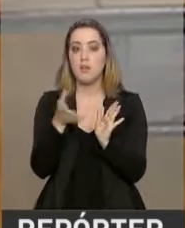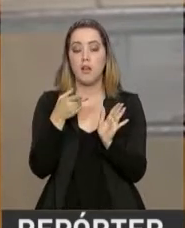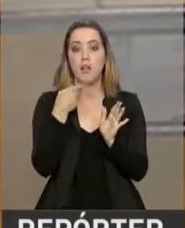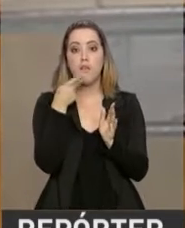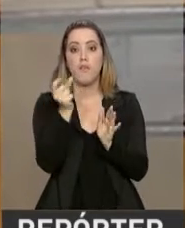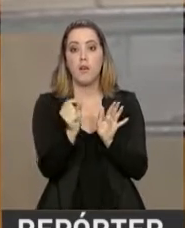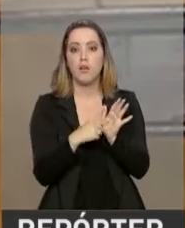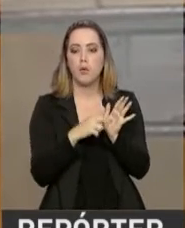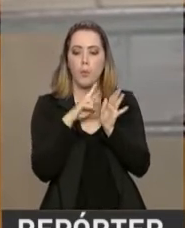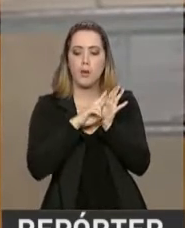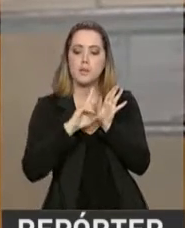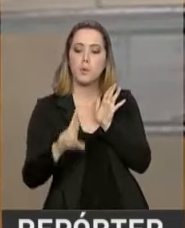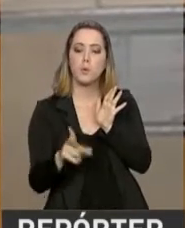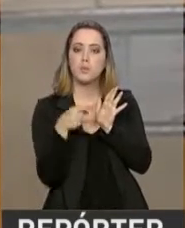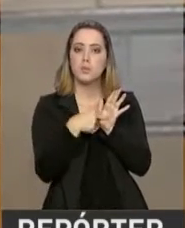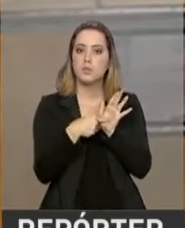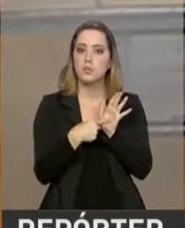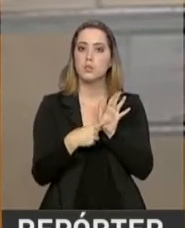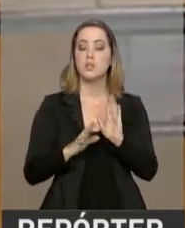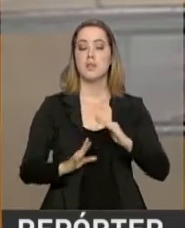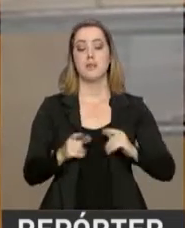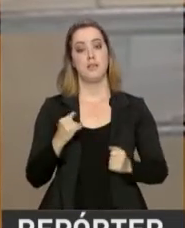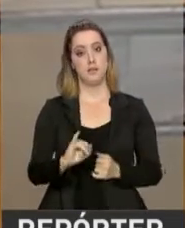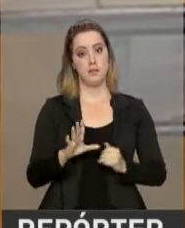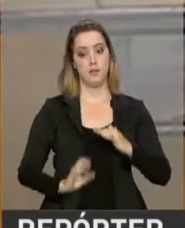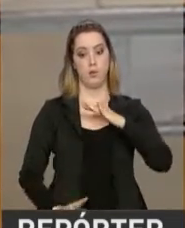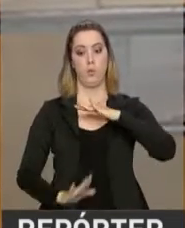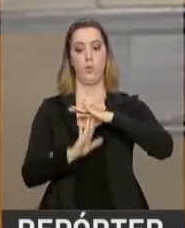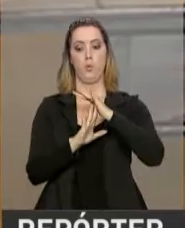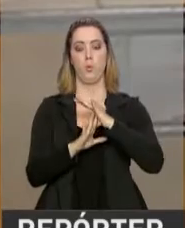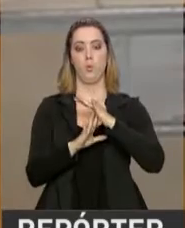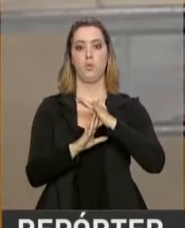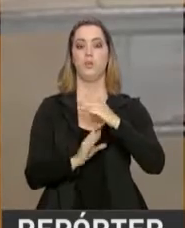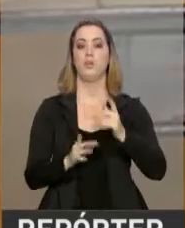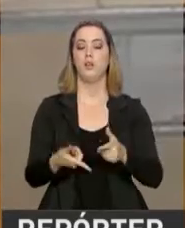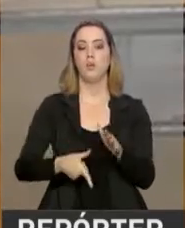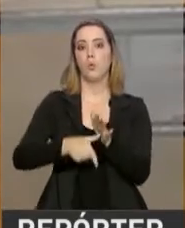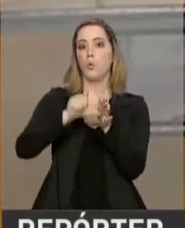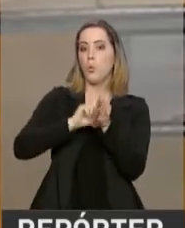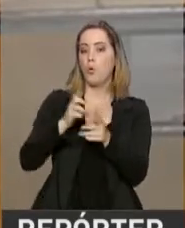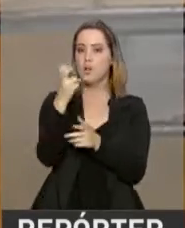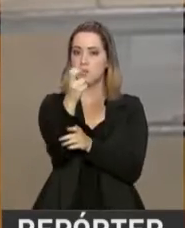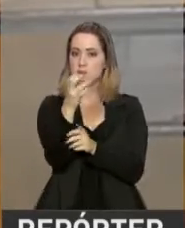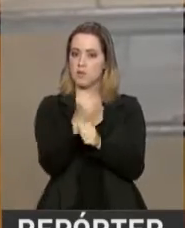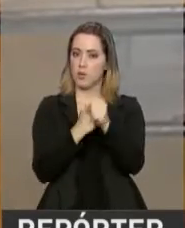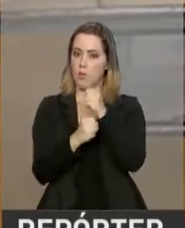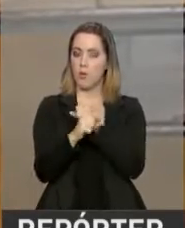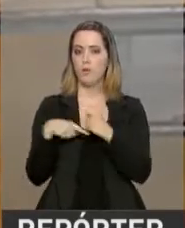seguinte: se esse teto dos gastos tivesse sido formulado há 5 anos